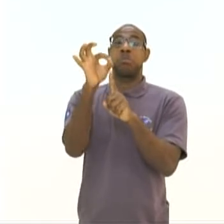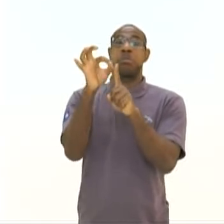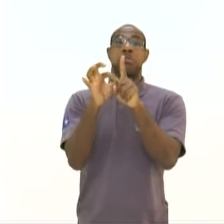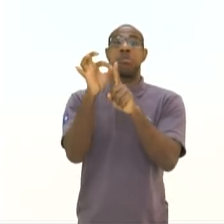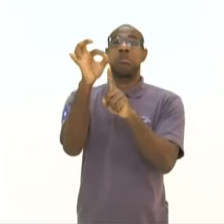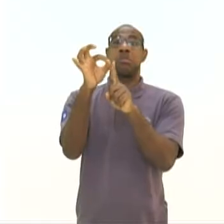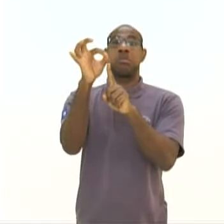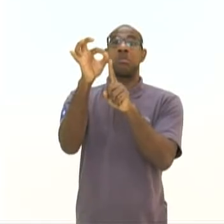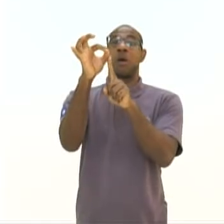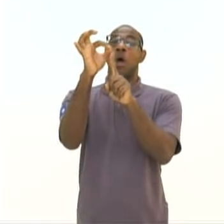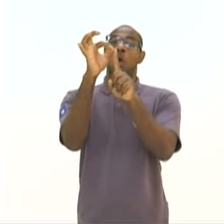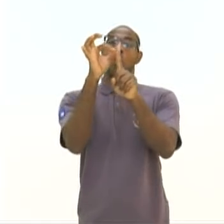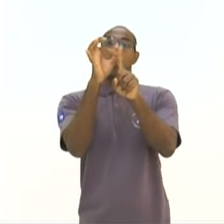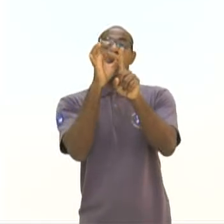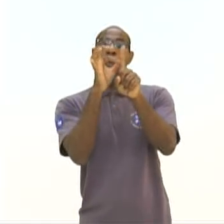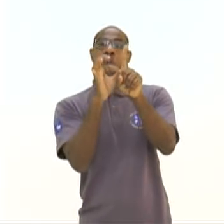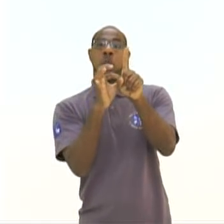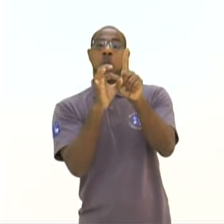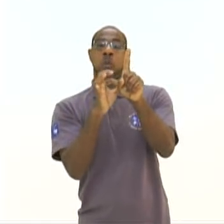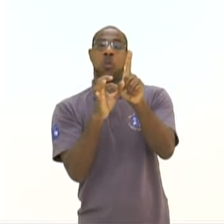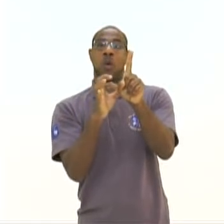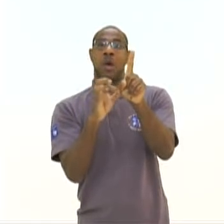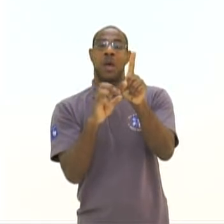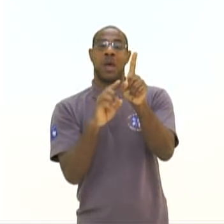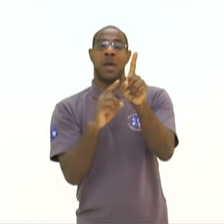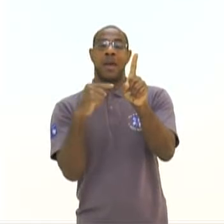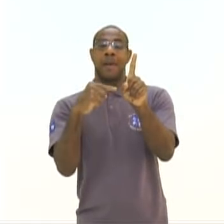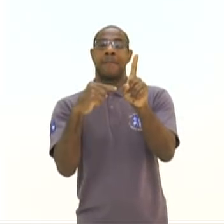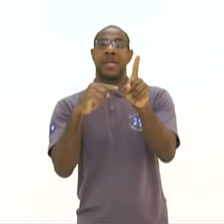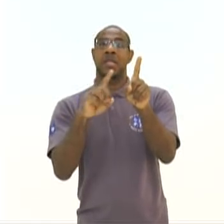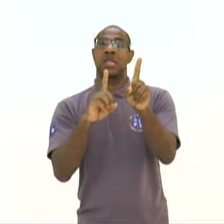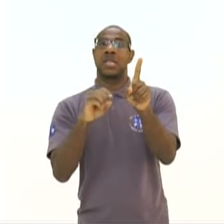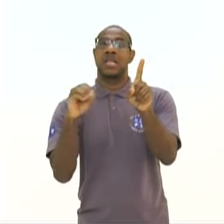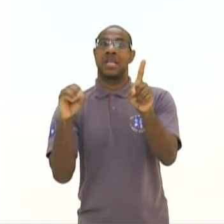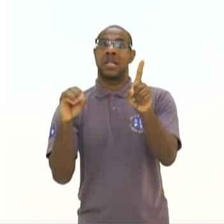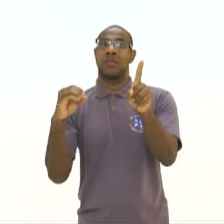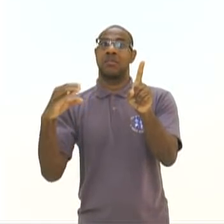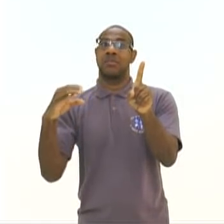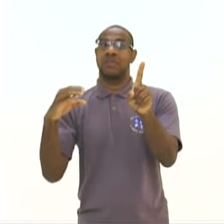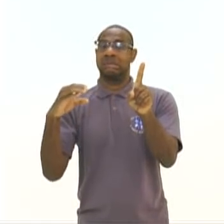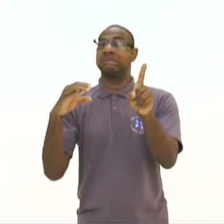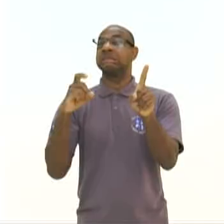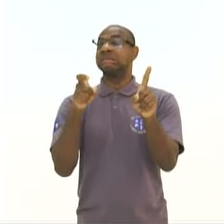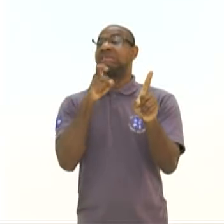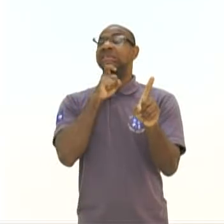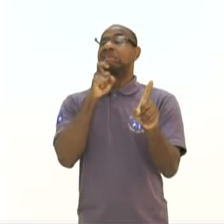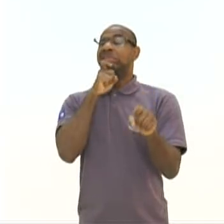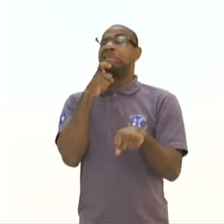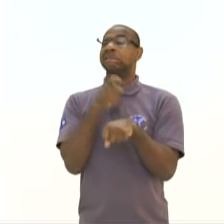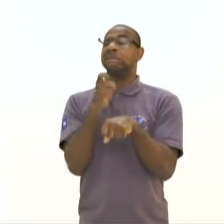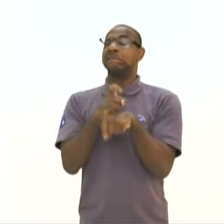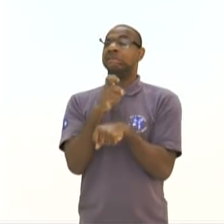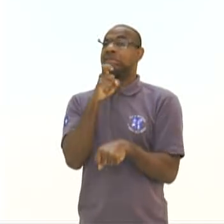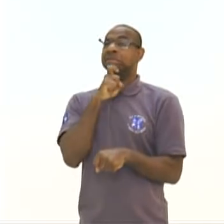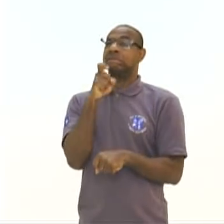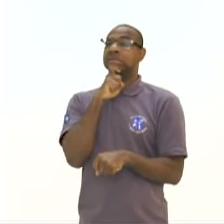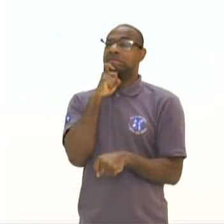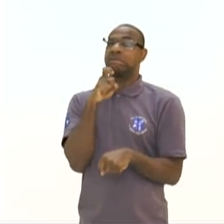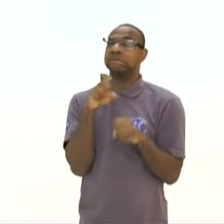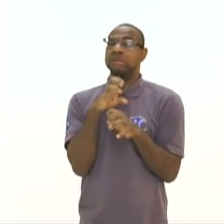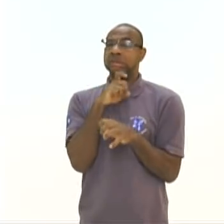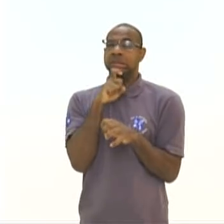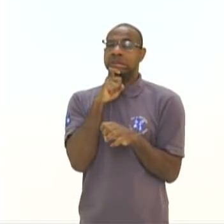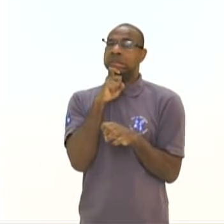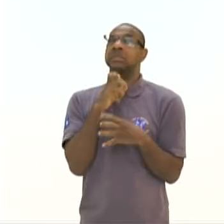menos 100 graus Celsius. Então aqui eu também trago para vocês uma representação, né, da altitude dessa camada e